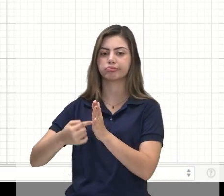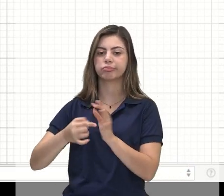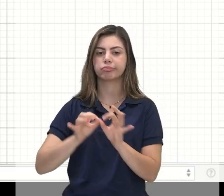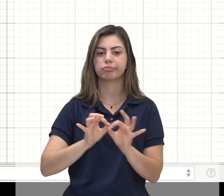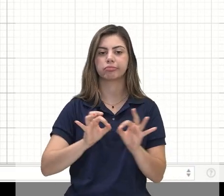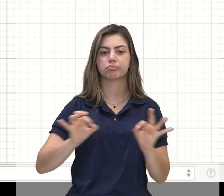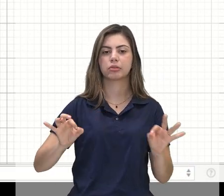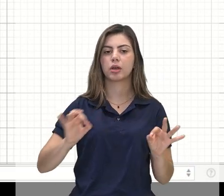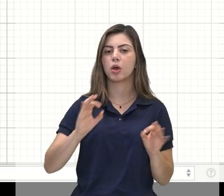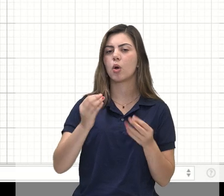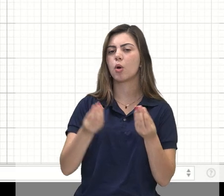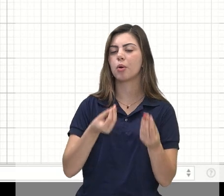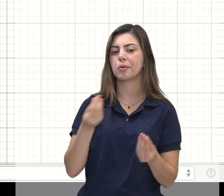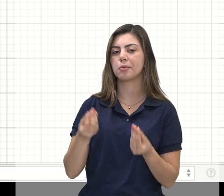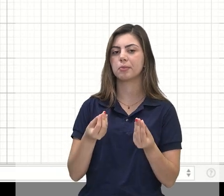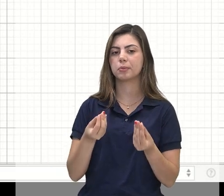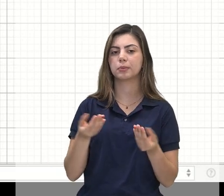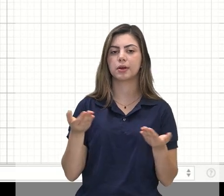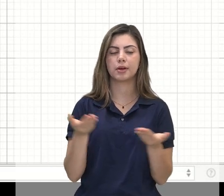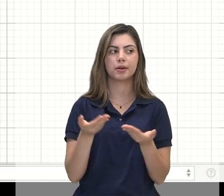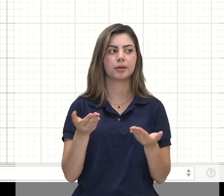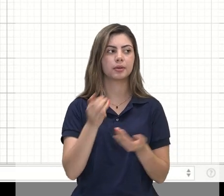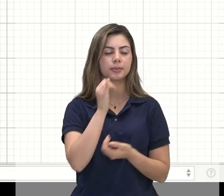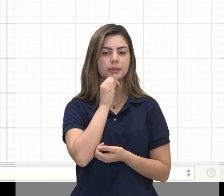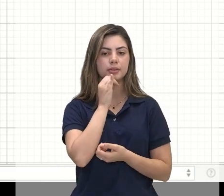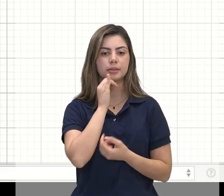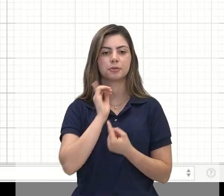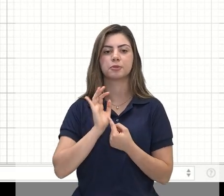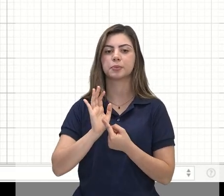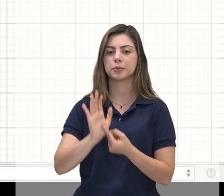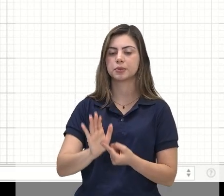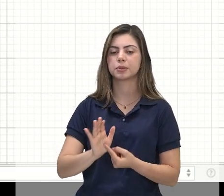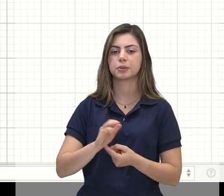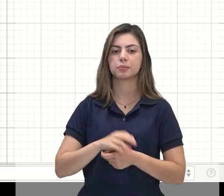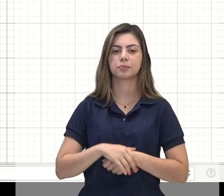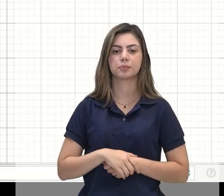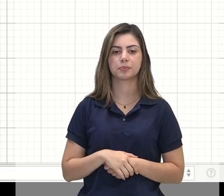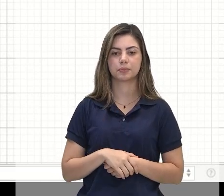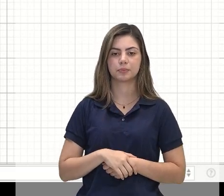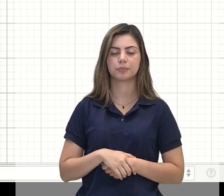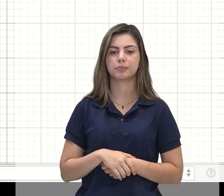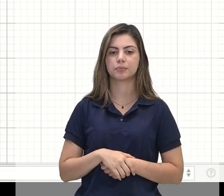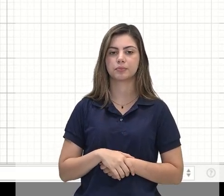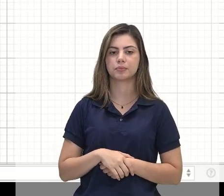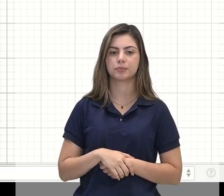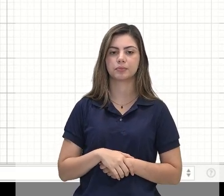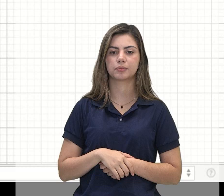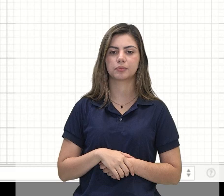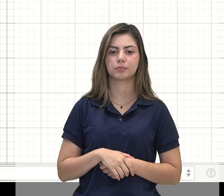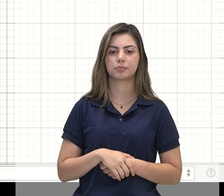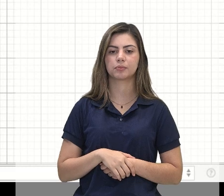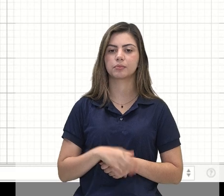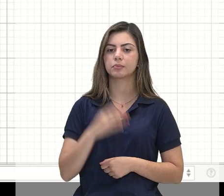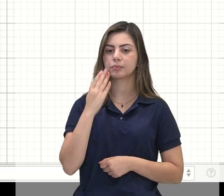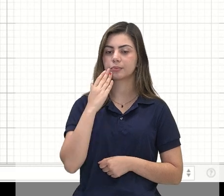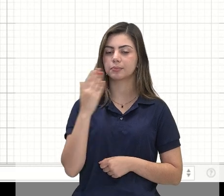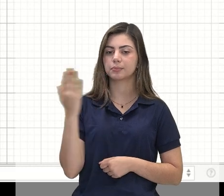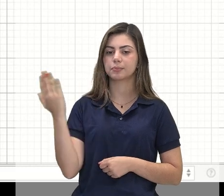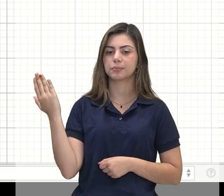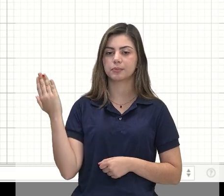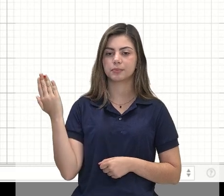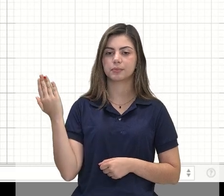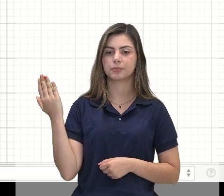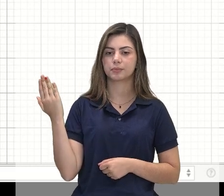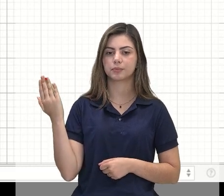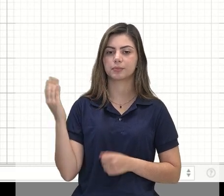podemos pegar aqui qualquer parte da circunferência, né? Vamos pegar um segmento qualquer aqui, ó, daqui